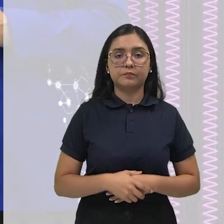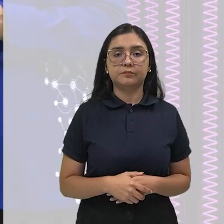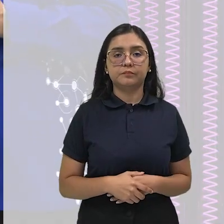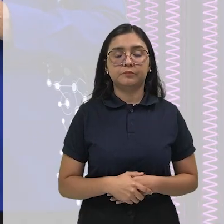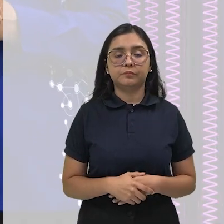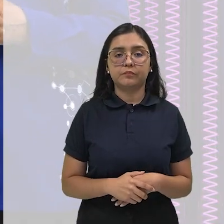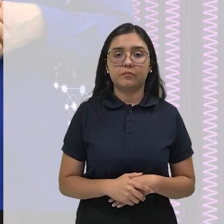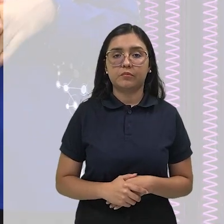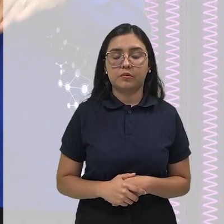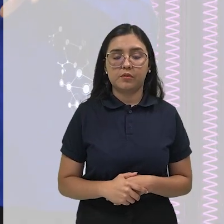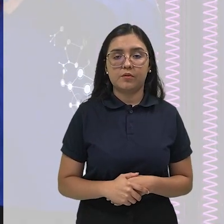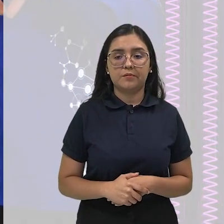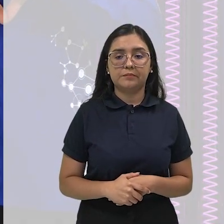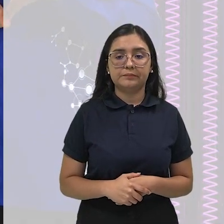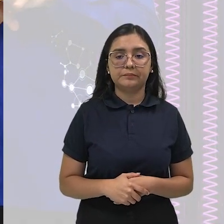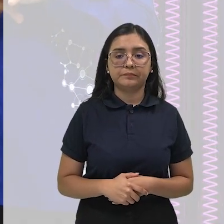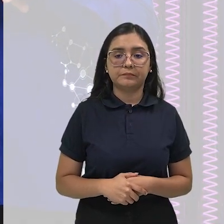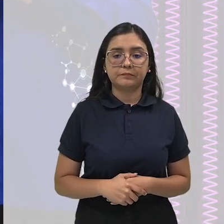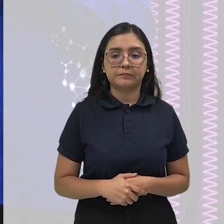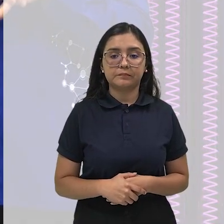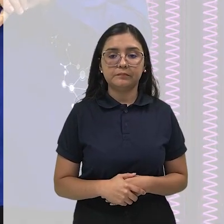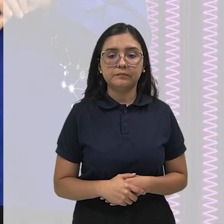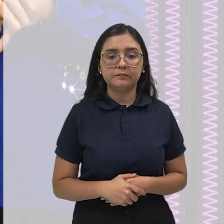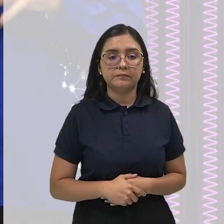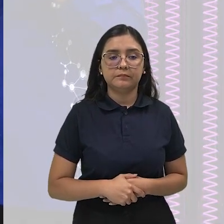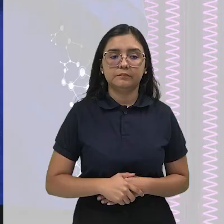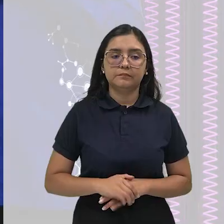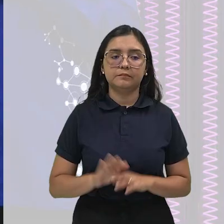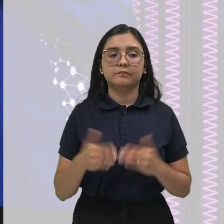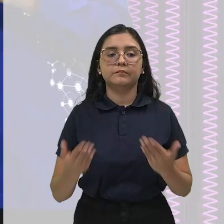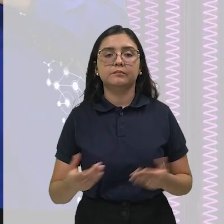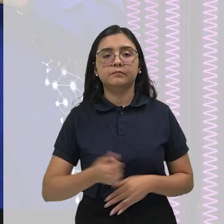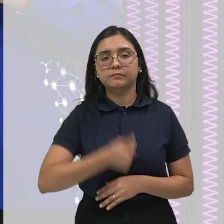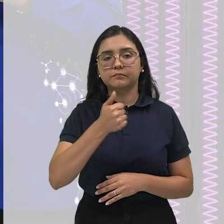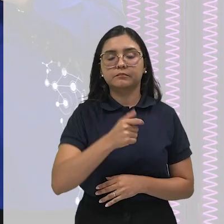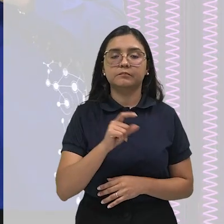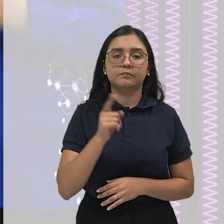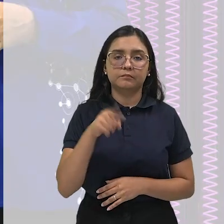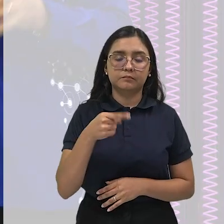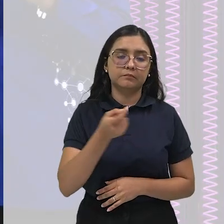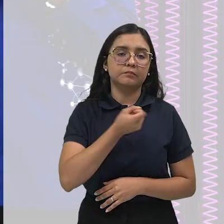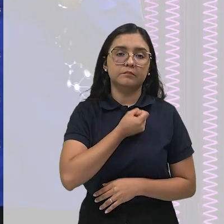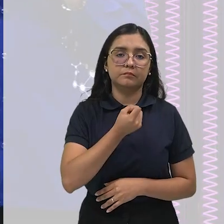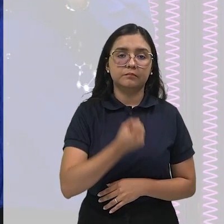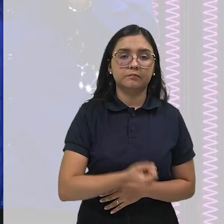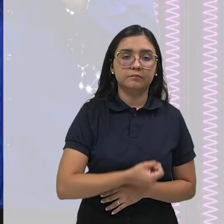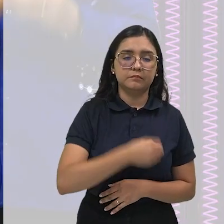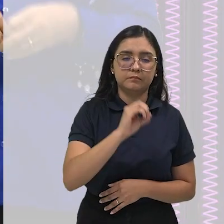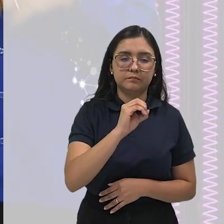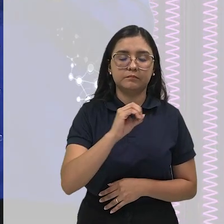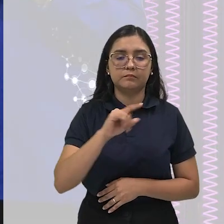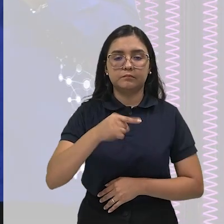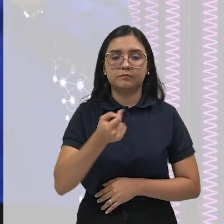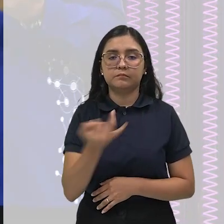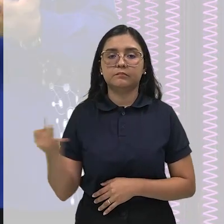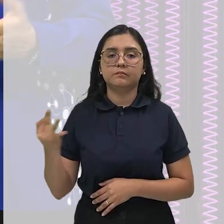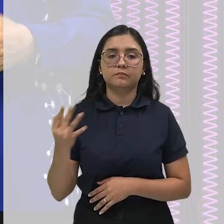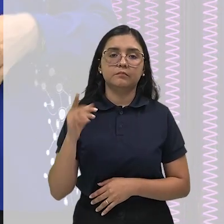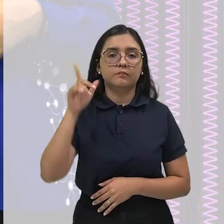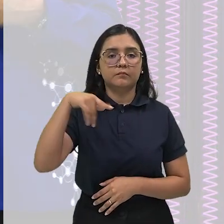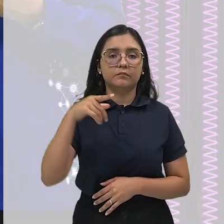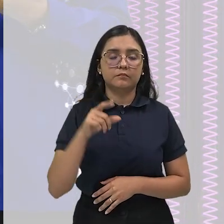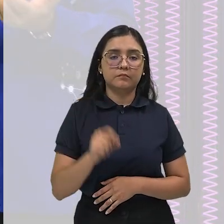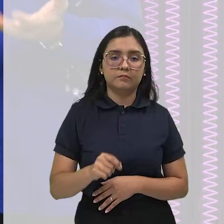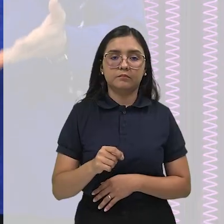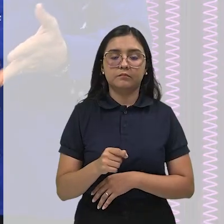0,8888 reticência. Parte inteira, 0. Parte decimal. Nesse